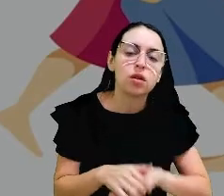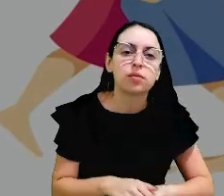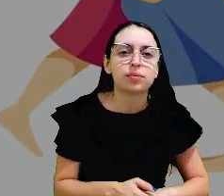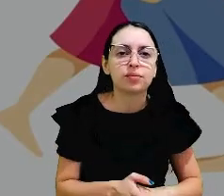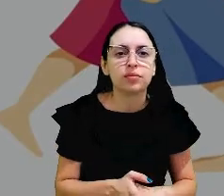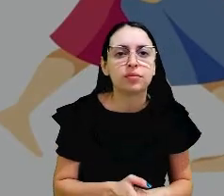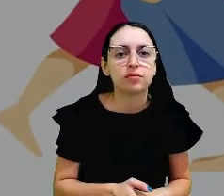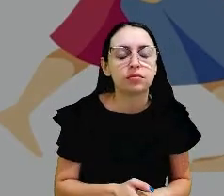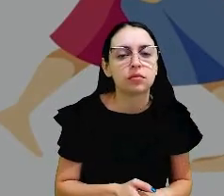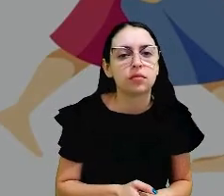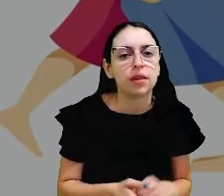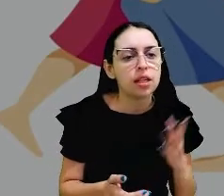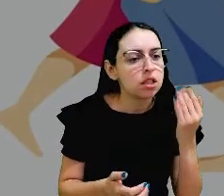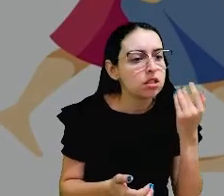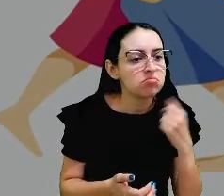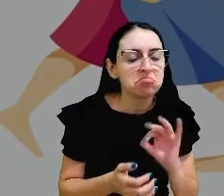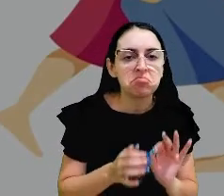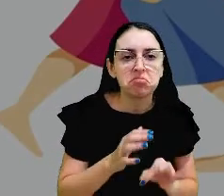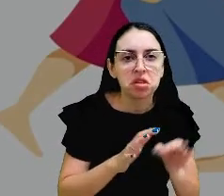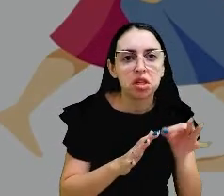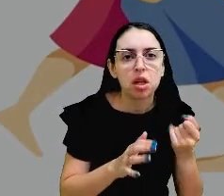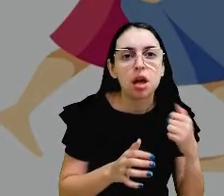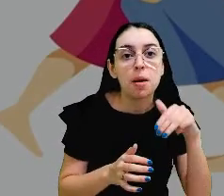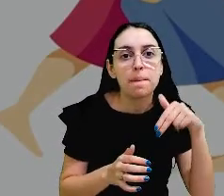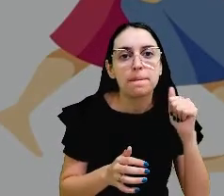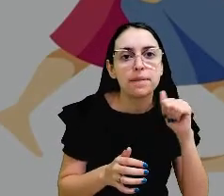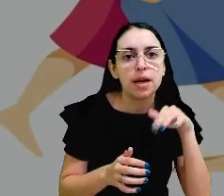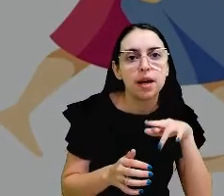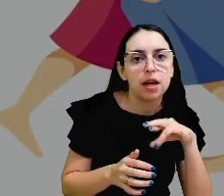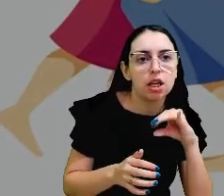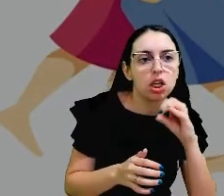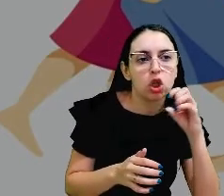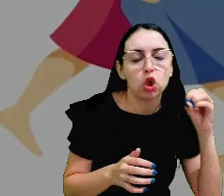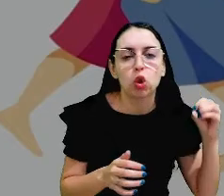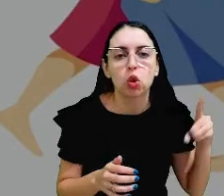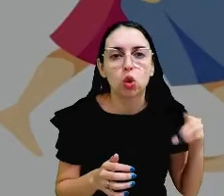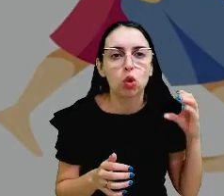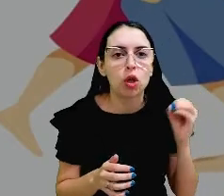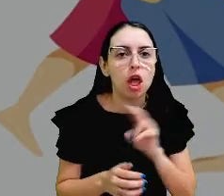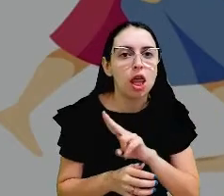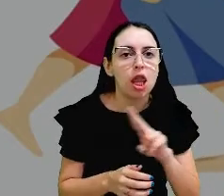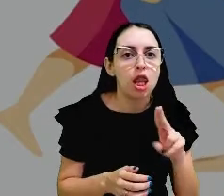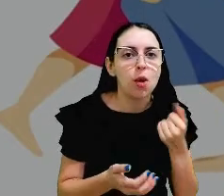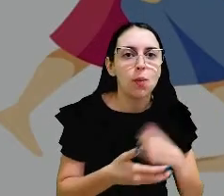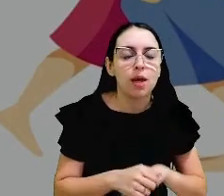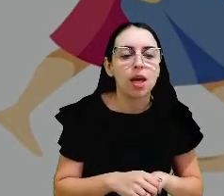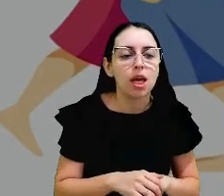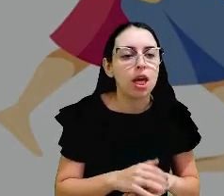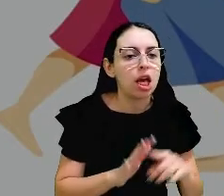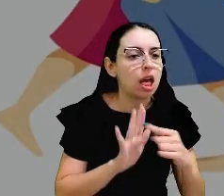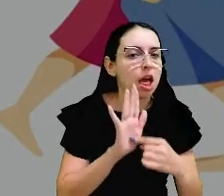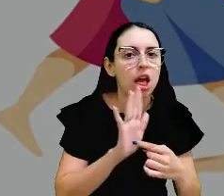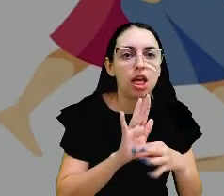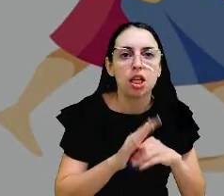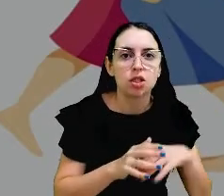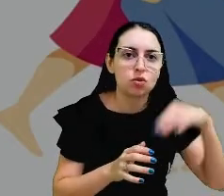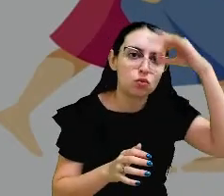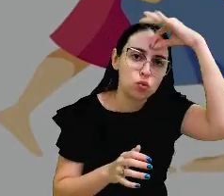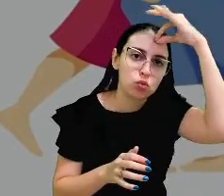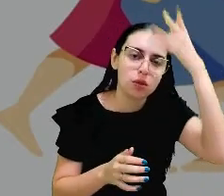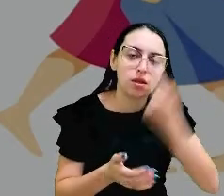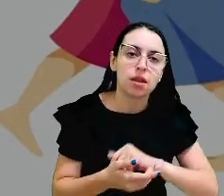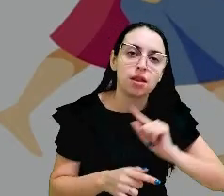pontos e chamam aquilo de ponto do marido, que é justamente fechar o canal da mulher para que